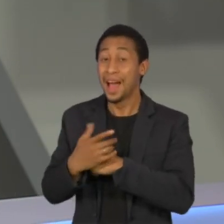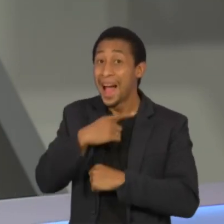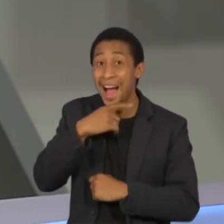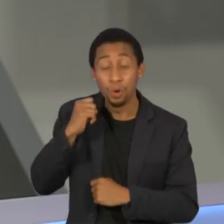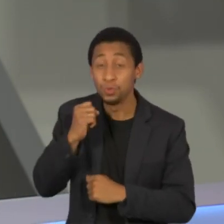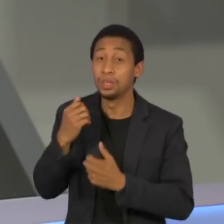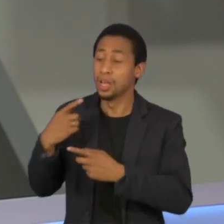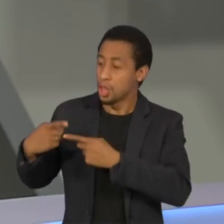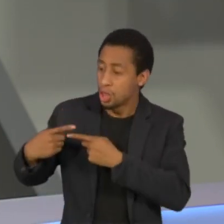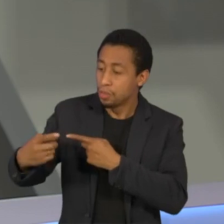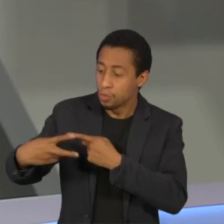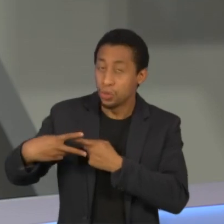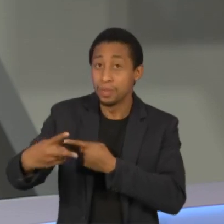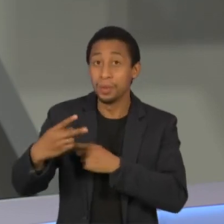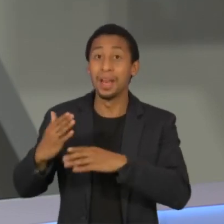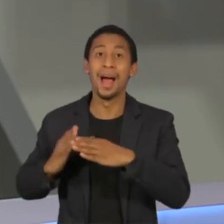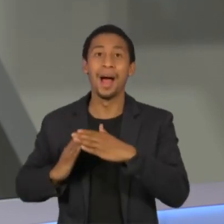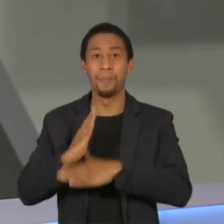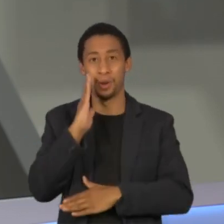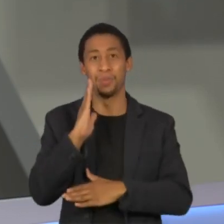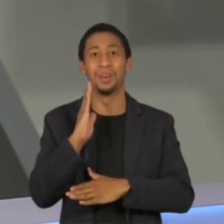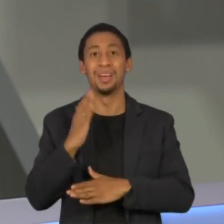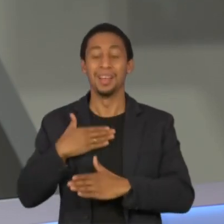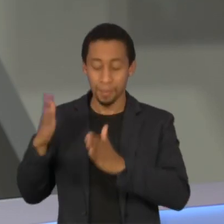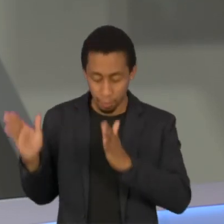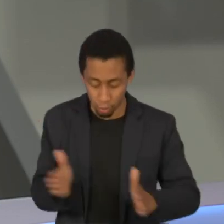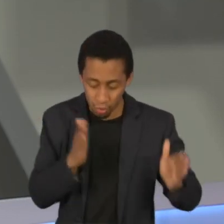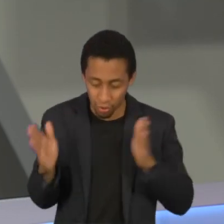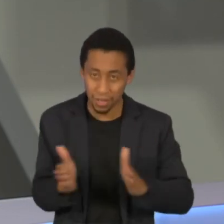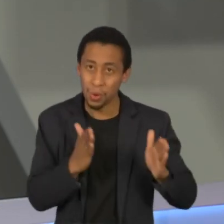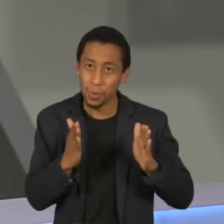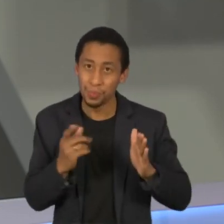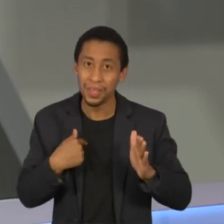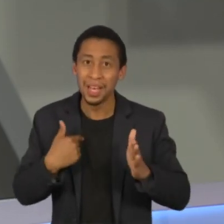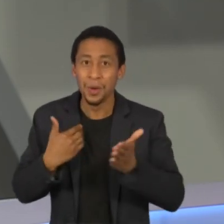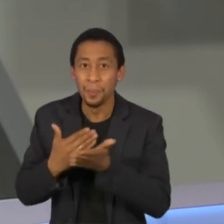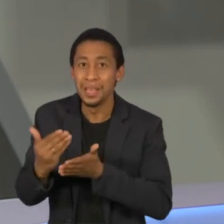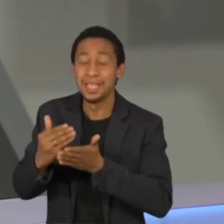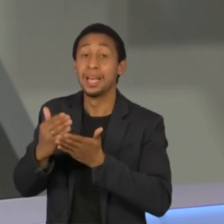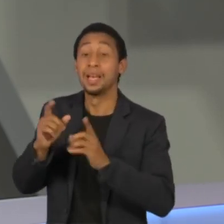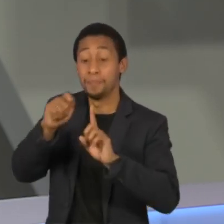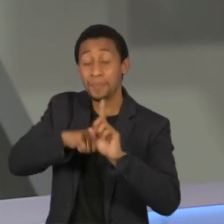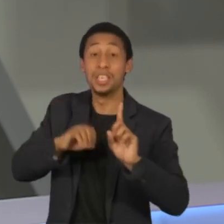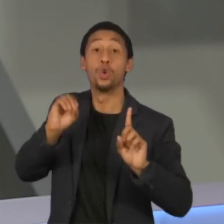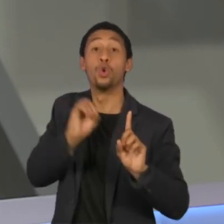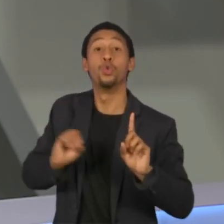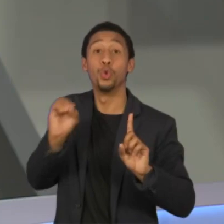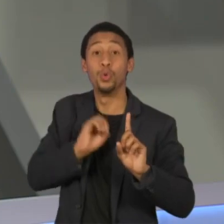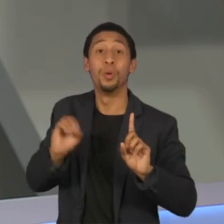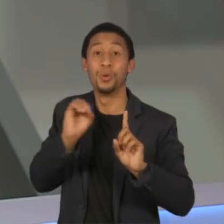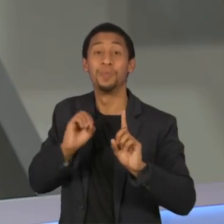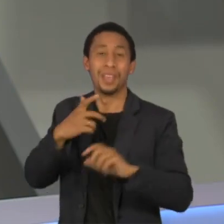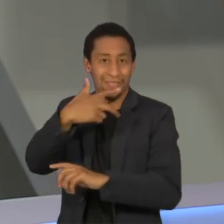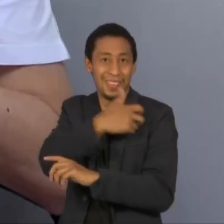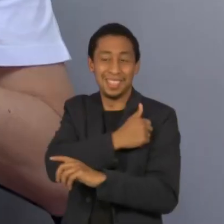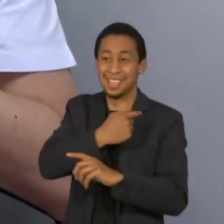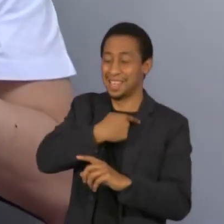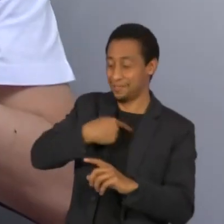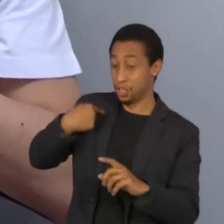em 2 semanas e a produção começaria em outubro. Aqui no Brasil, começou hoje a fase final dos testes da vacina